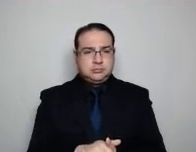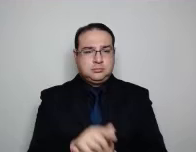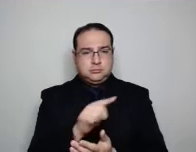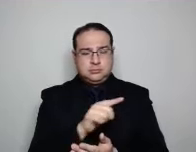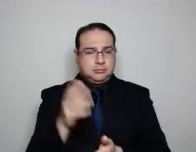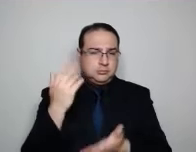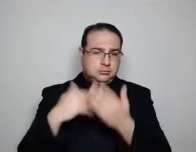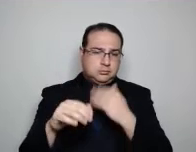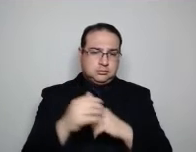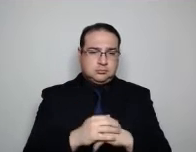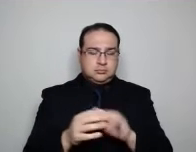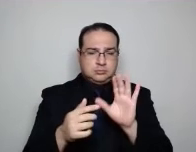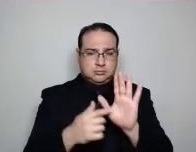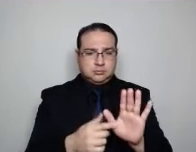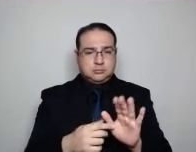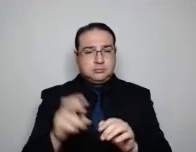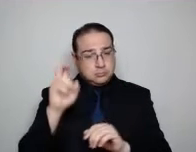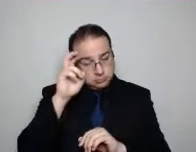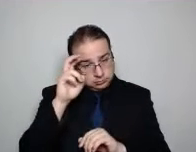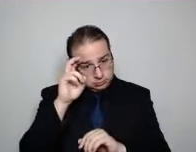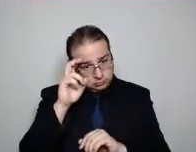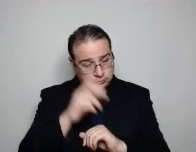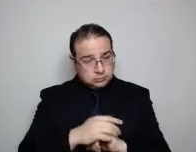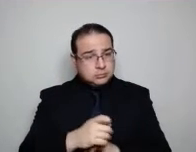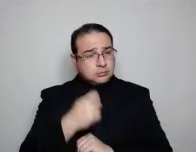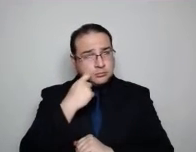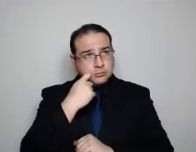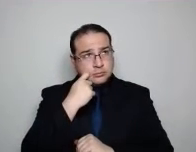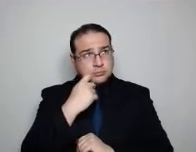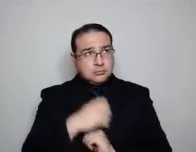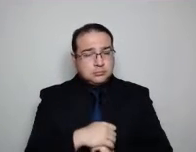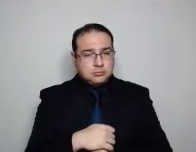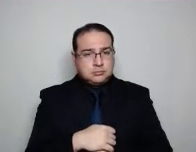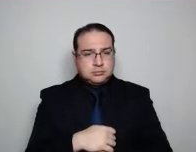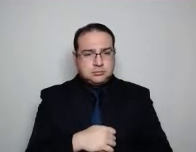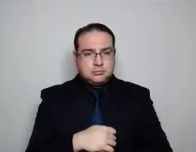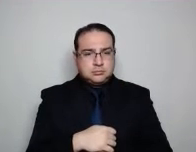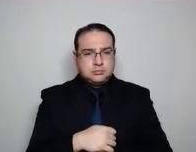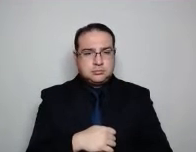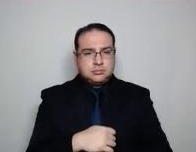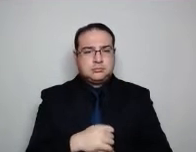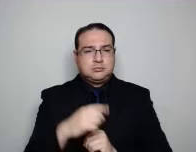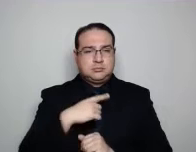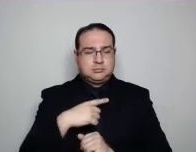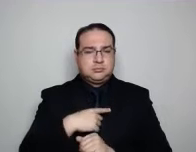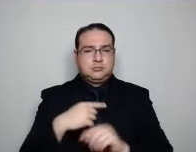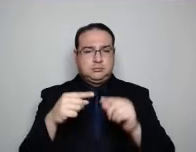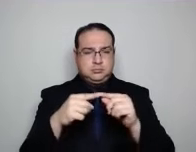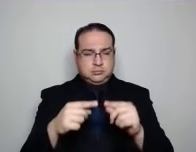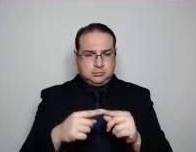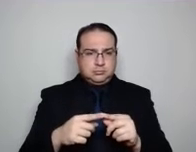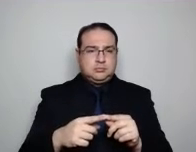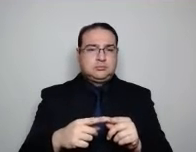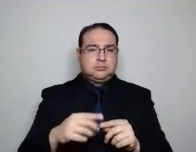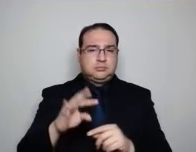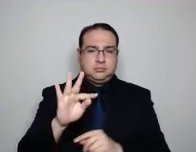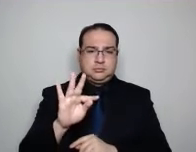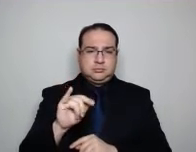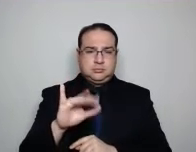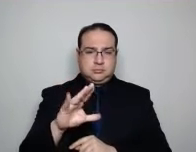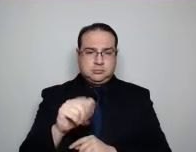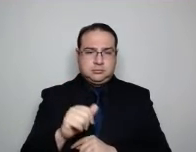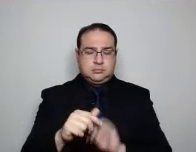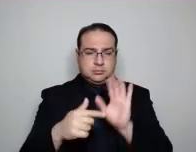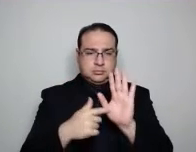na quinta-feira, ou foi na sexta, a gente teve uma nota técnica da Agência Nacional de Saúde que entendeu que